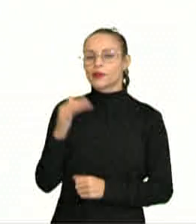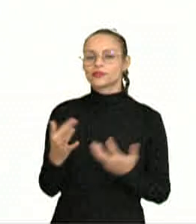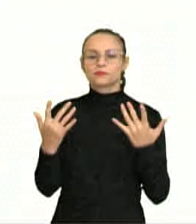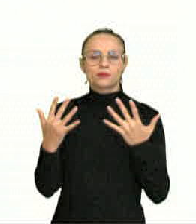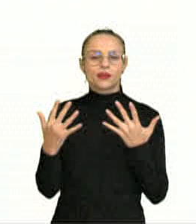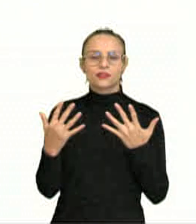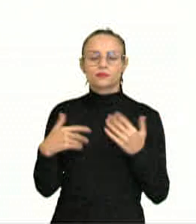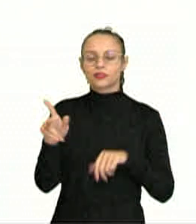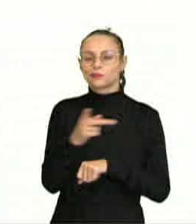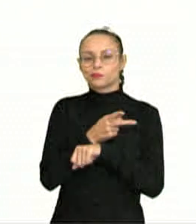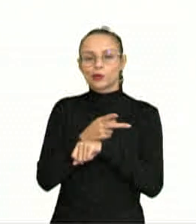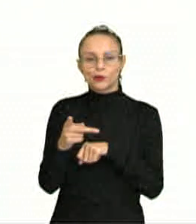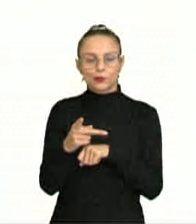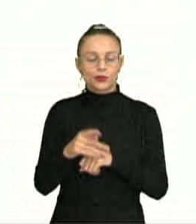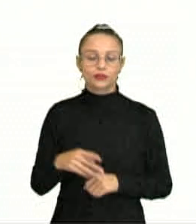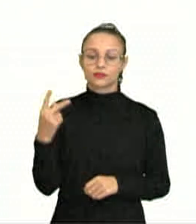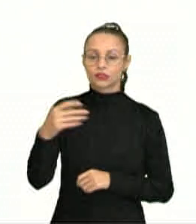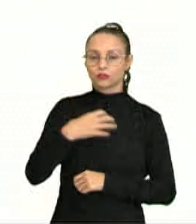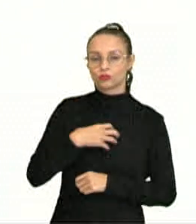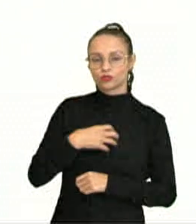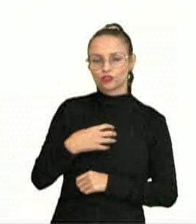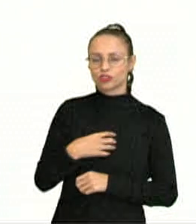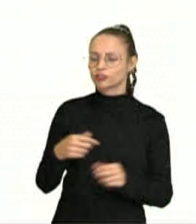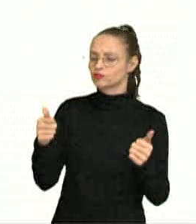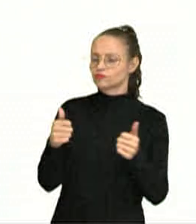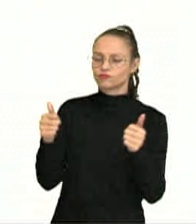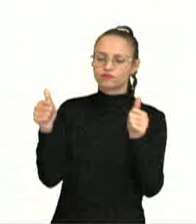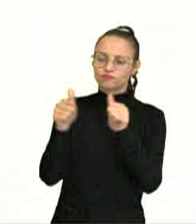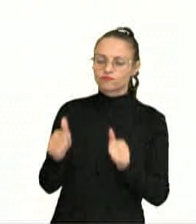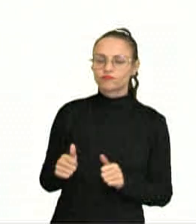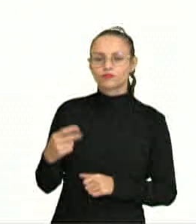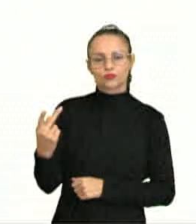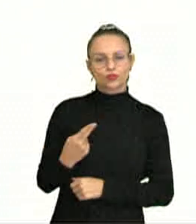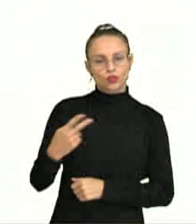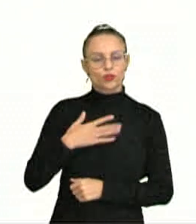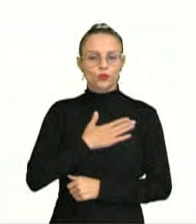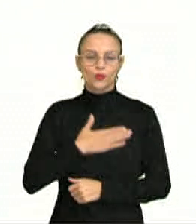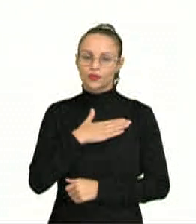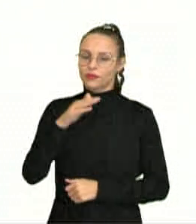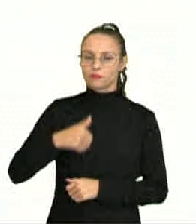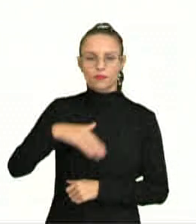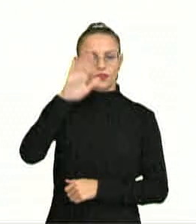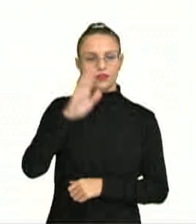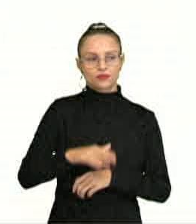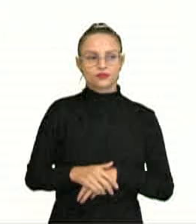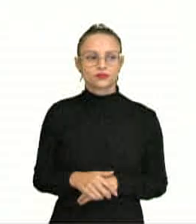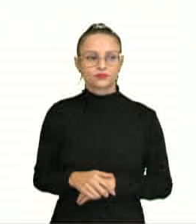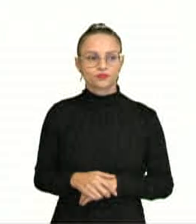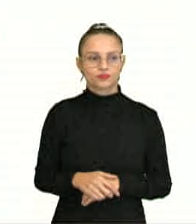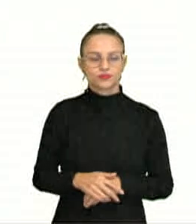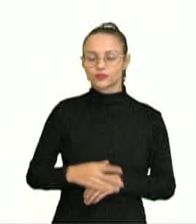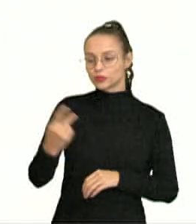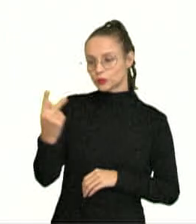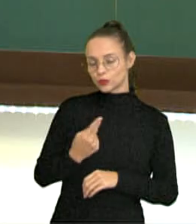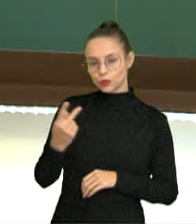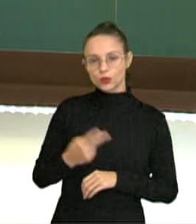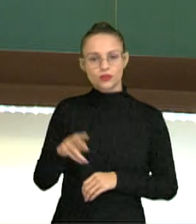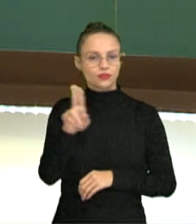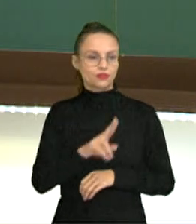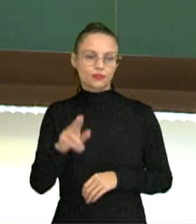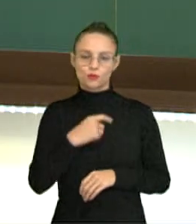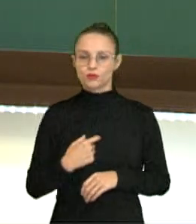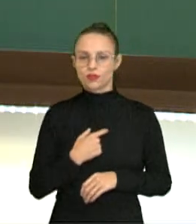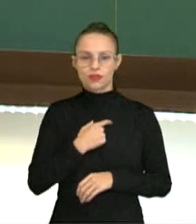mãos mais puras, teu jeito é mais jeitoso, nós se gosta muito mais, nós não usa black